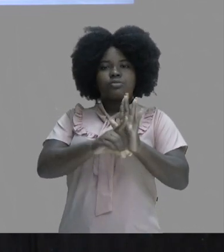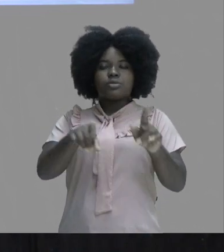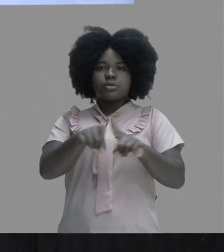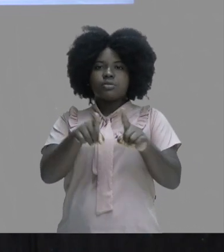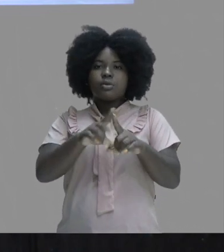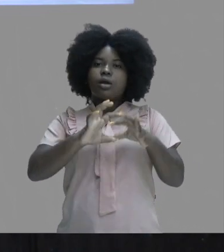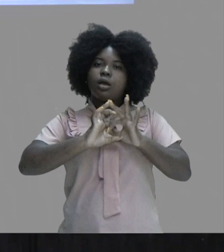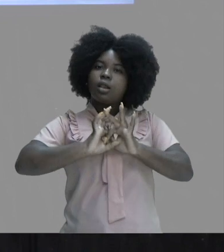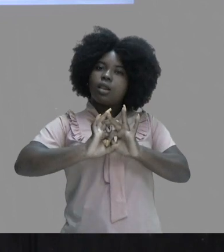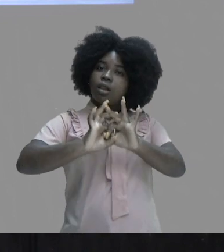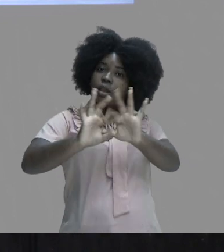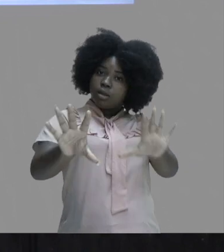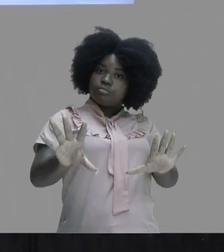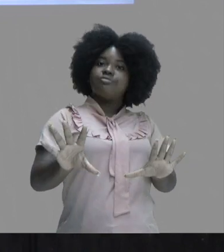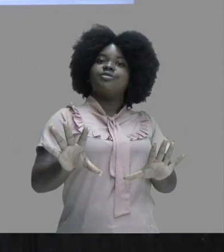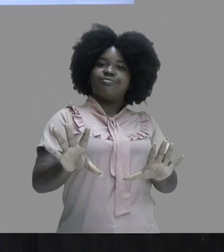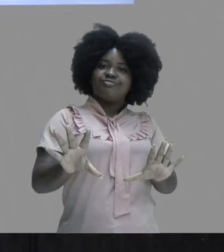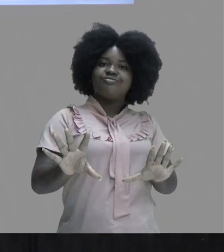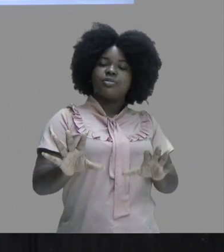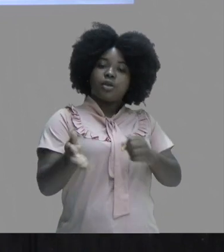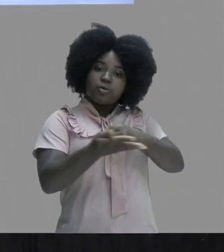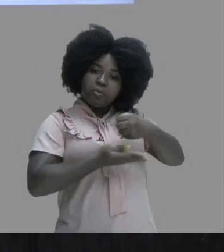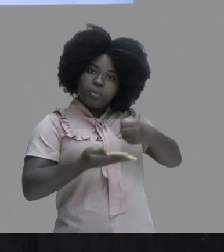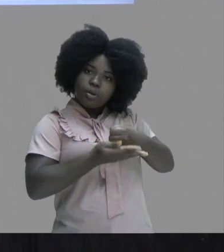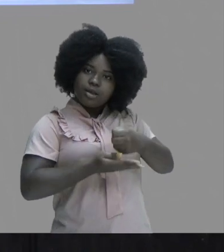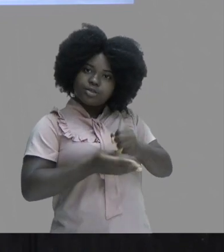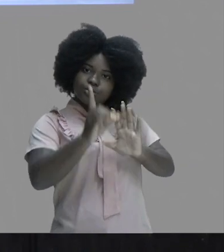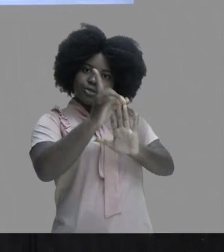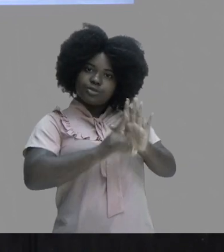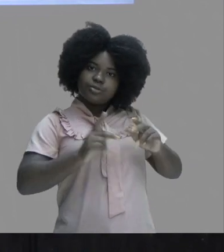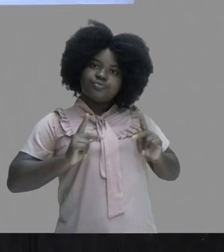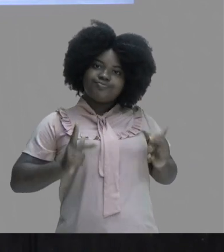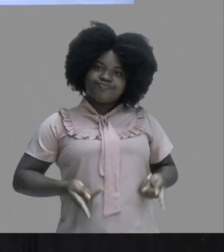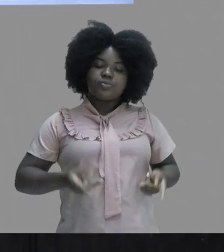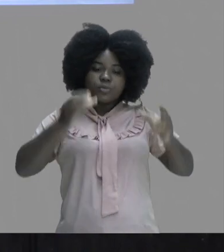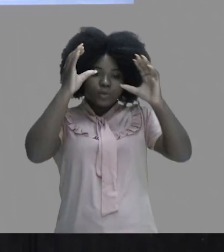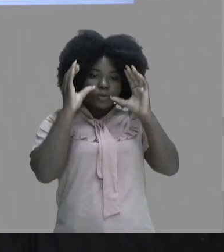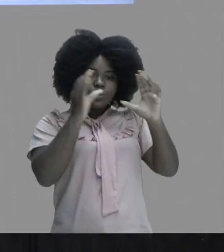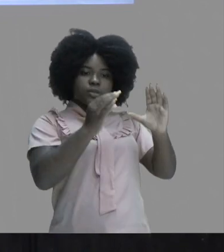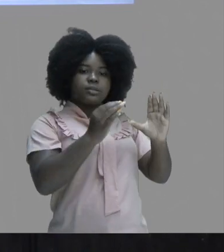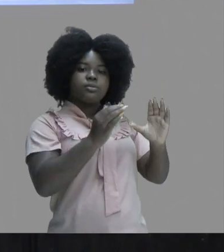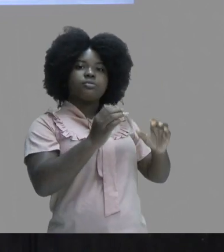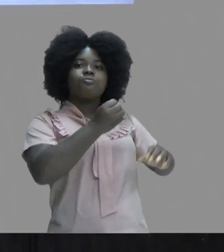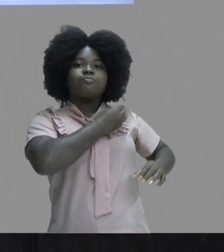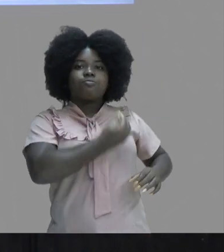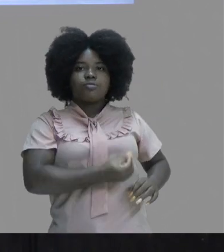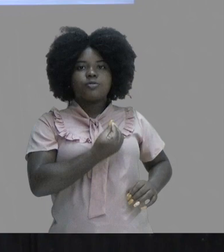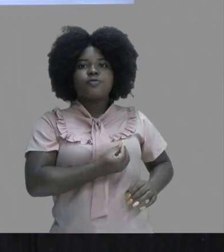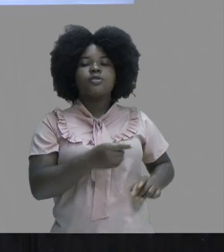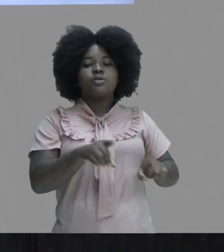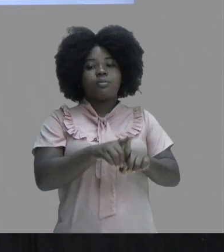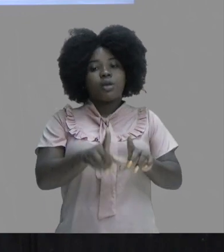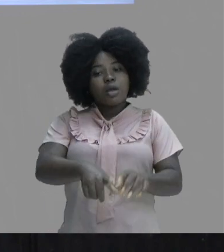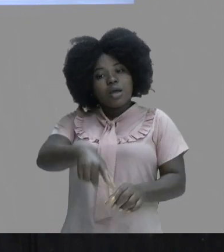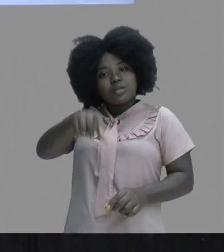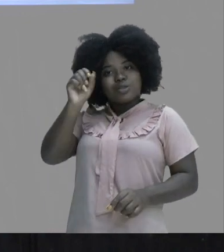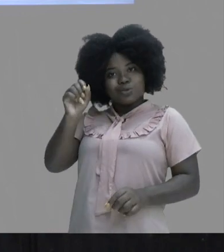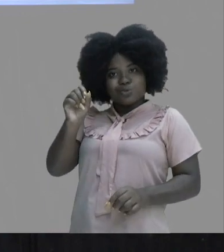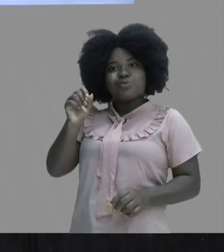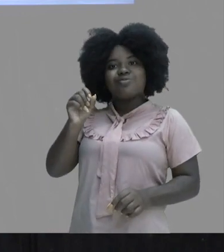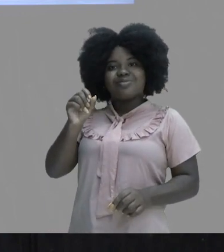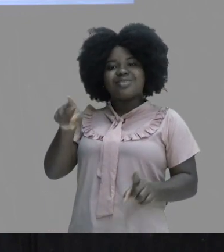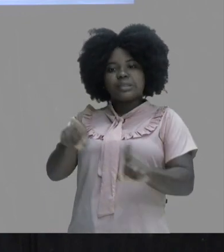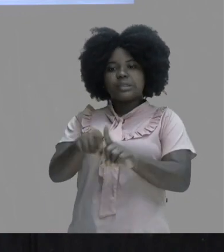pressupostos básicos dos direitos humanos. O respeito à vida, o respeito às escolhas, ou seja, a liberdade, e também